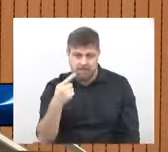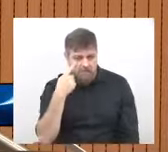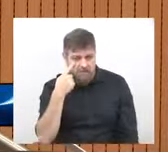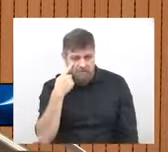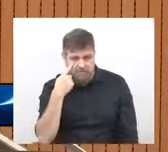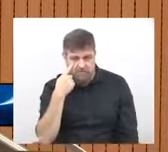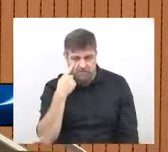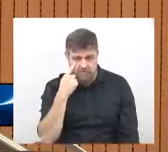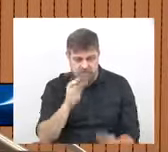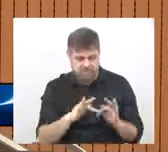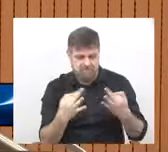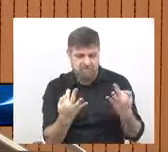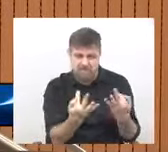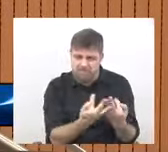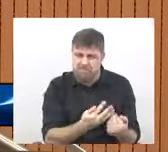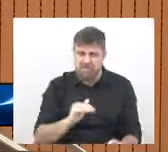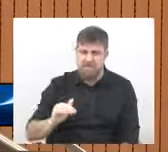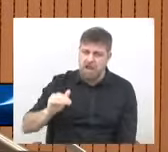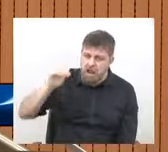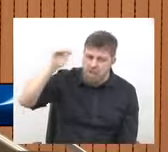crianças, adultos, senhoras,